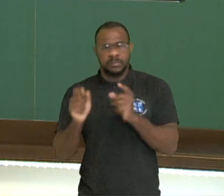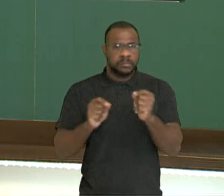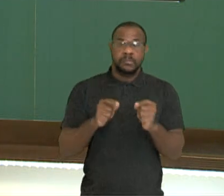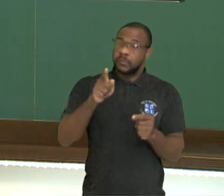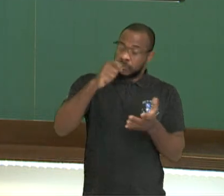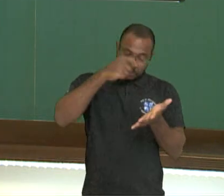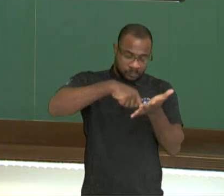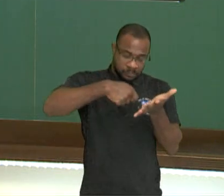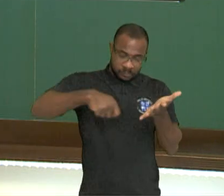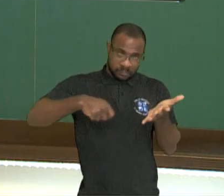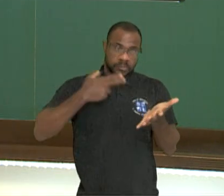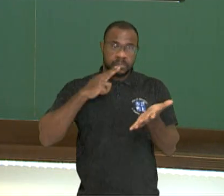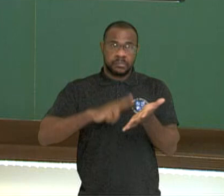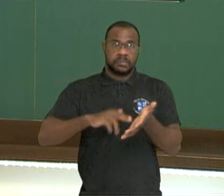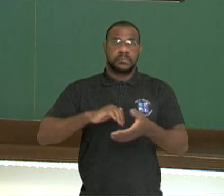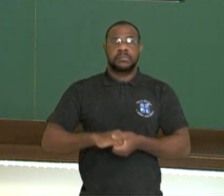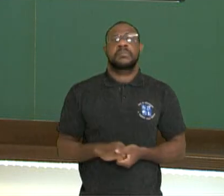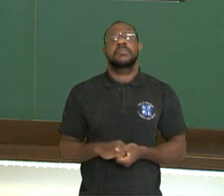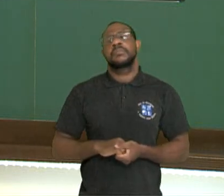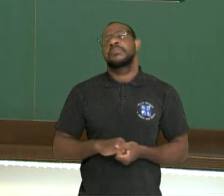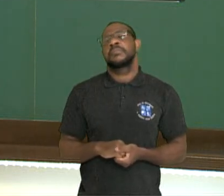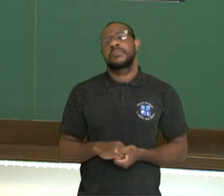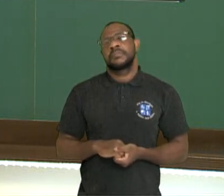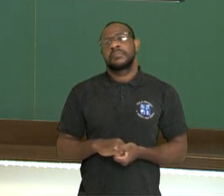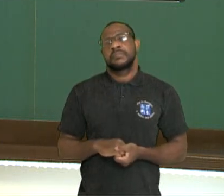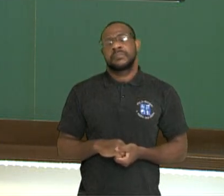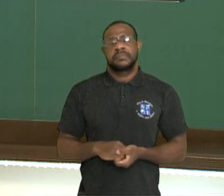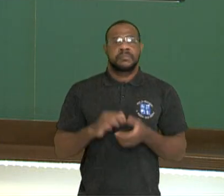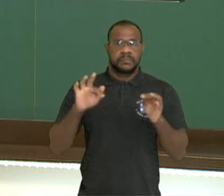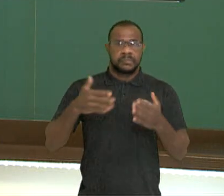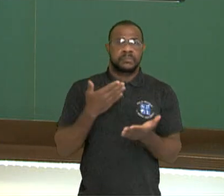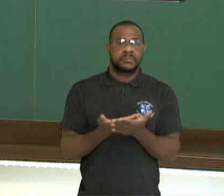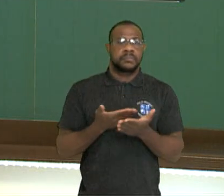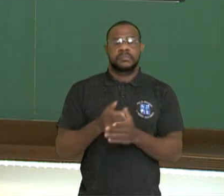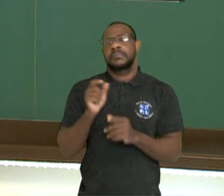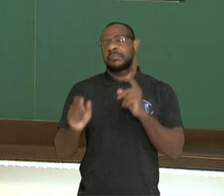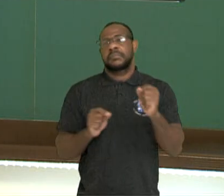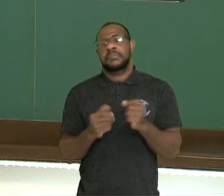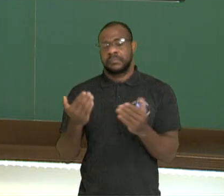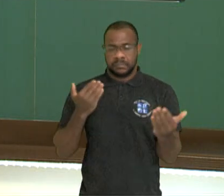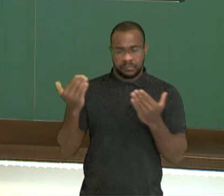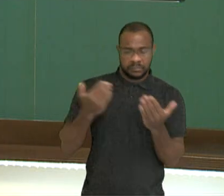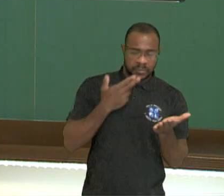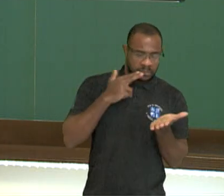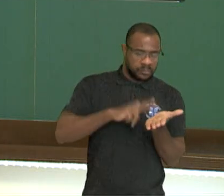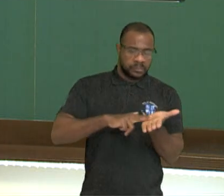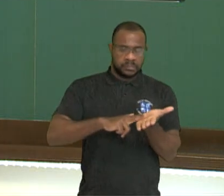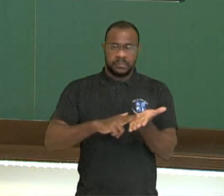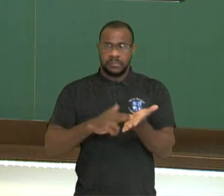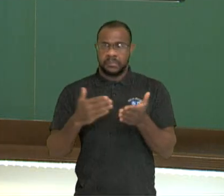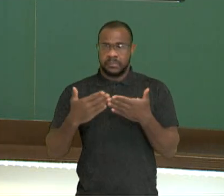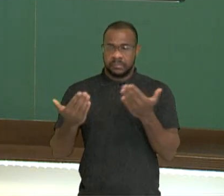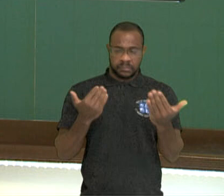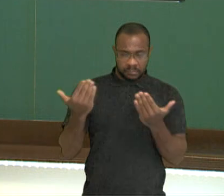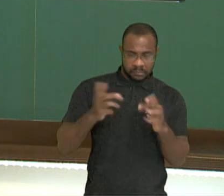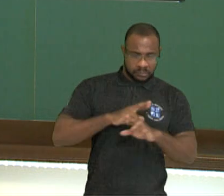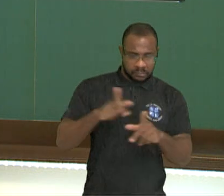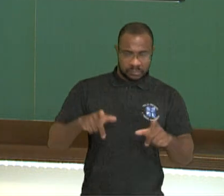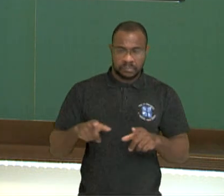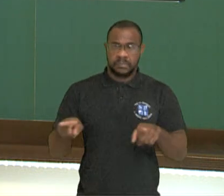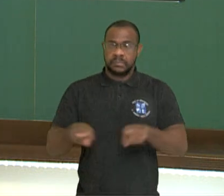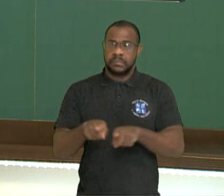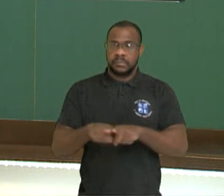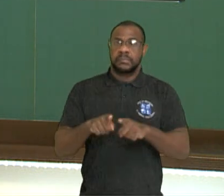sua carta. Estamos chegando ao fim. Na aula de hoje, comparamos cartas, reconhecemos alguns de seus